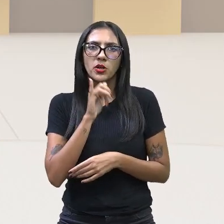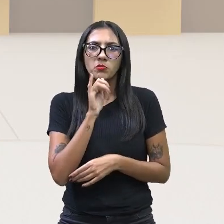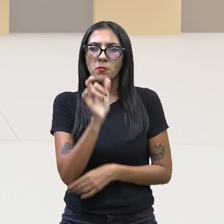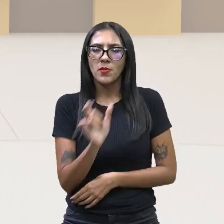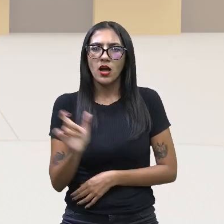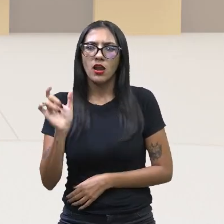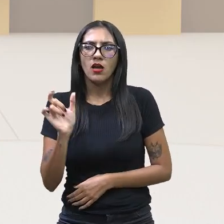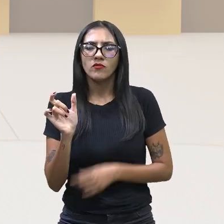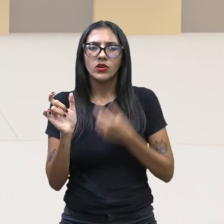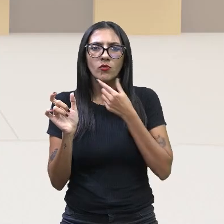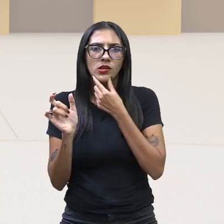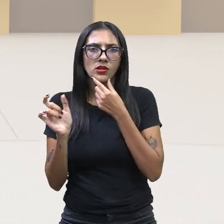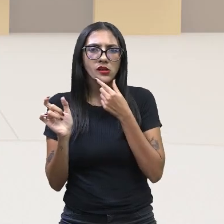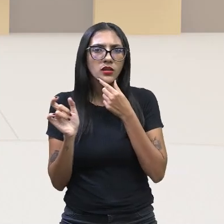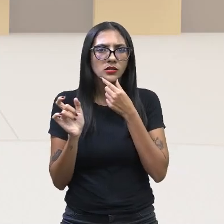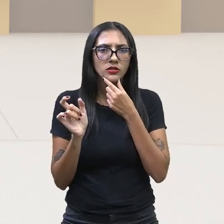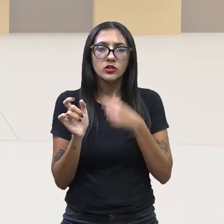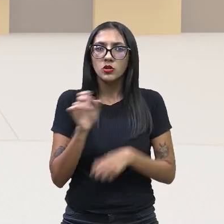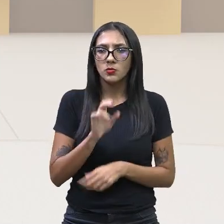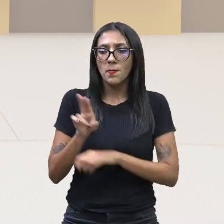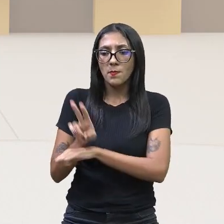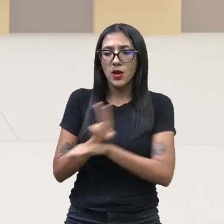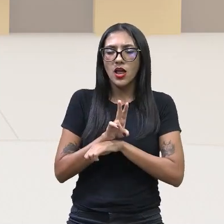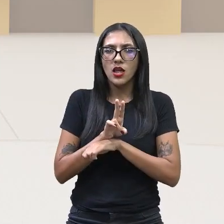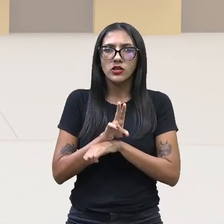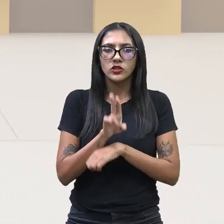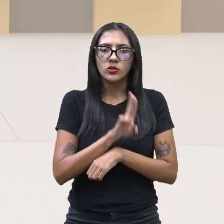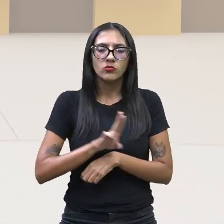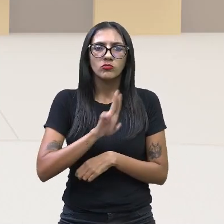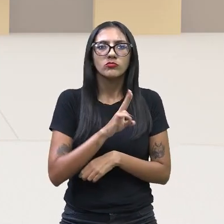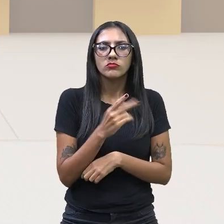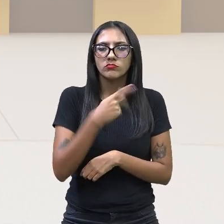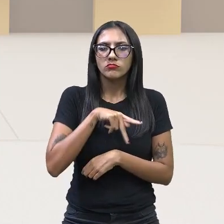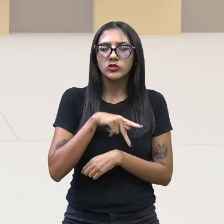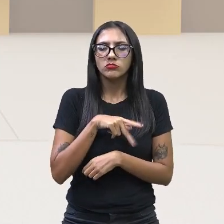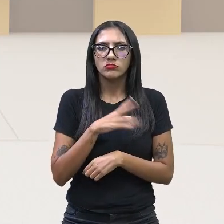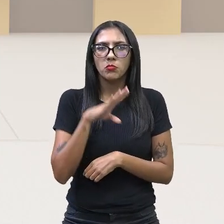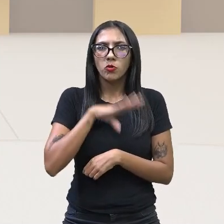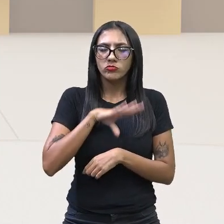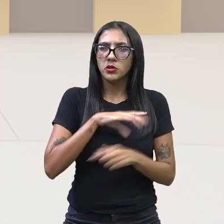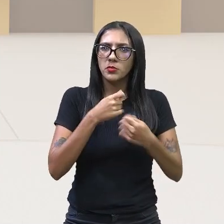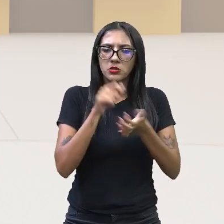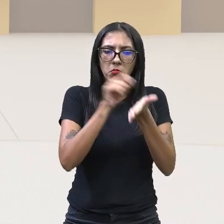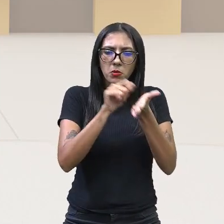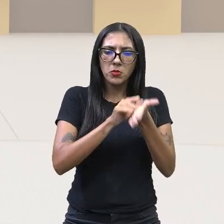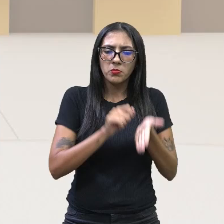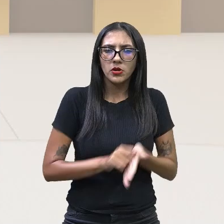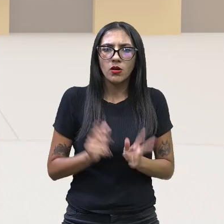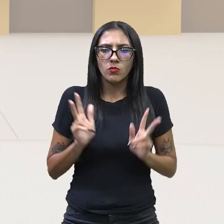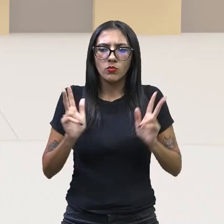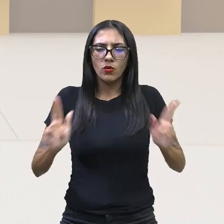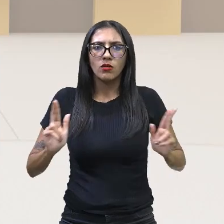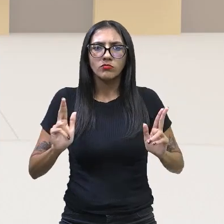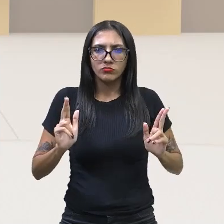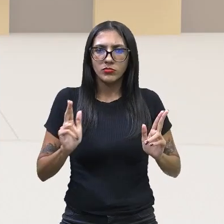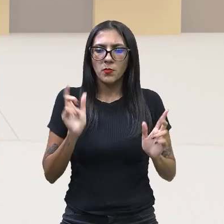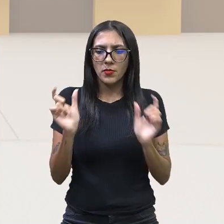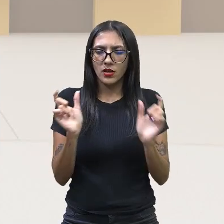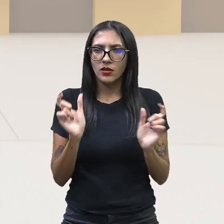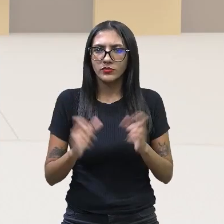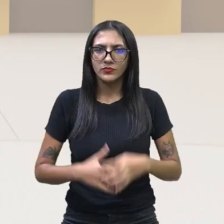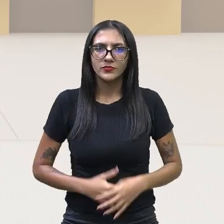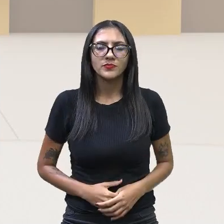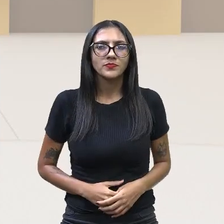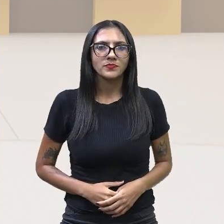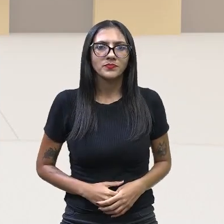Exato. E aí vai ser importante. Tem que ser falado e escrito igualmente lá de origem. Acertei? Perfeito,